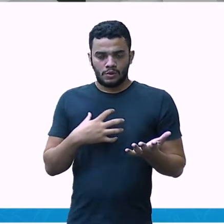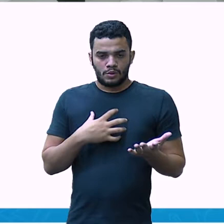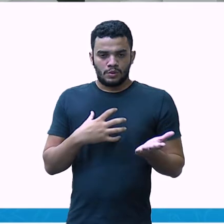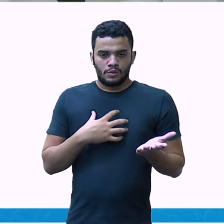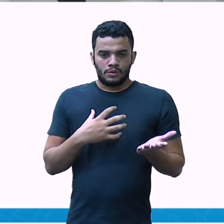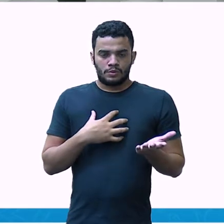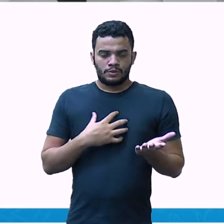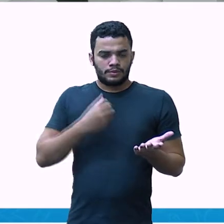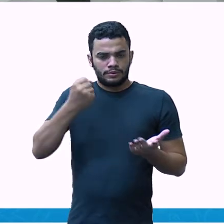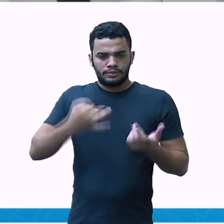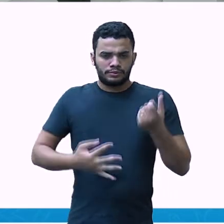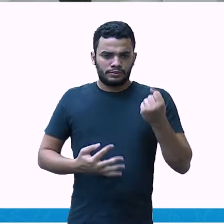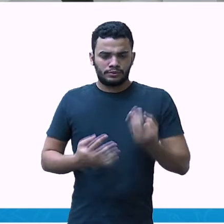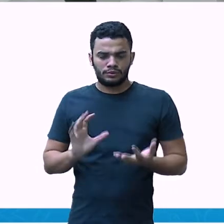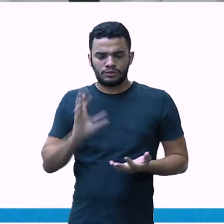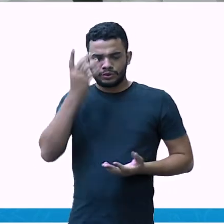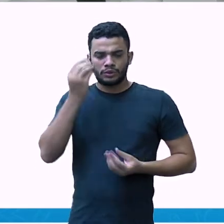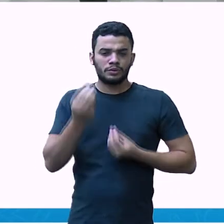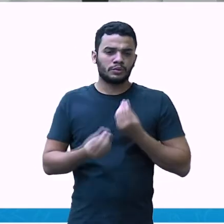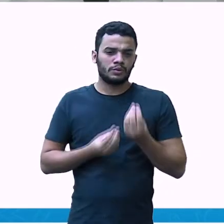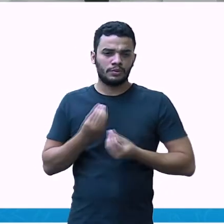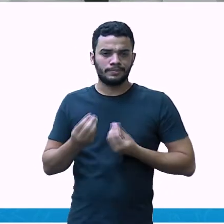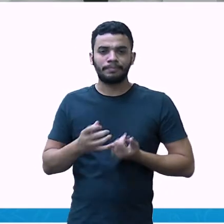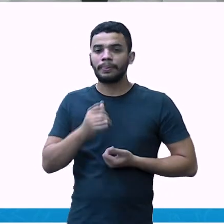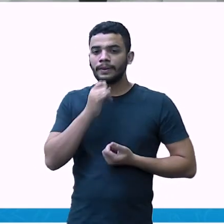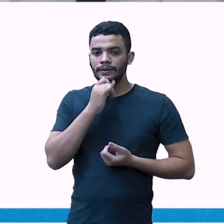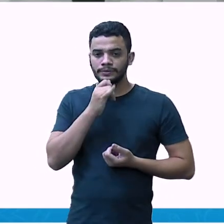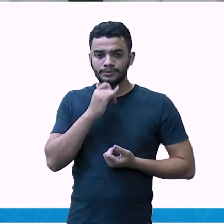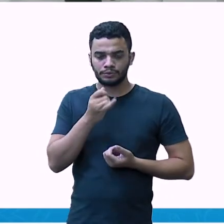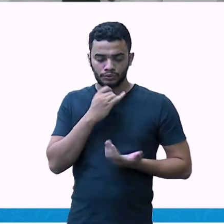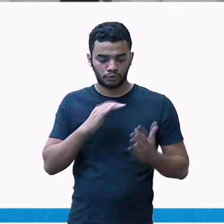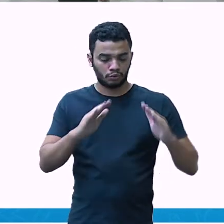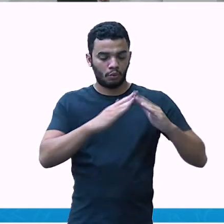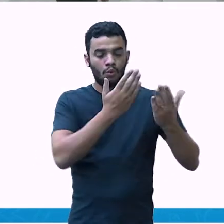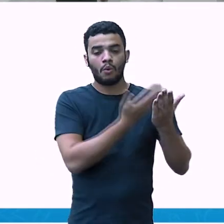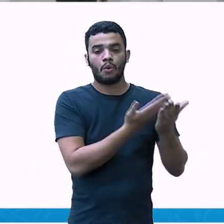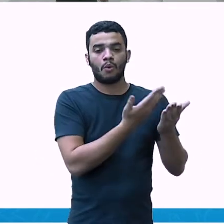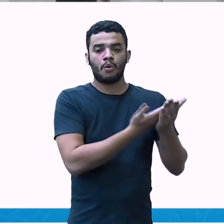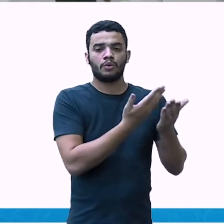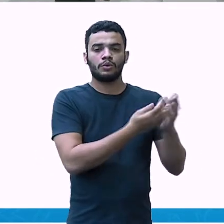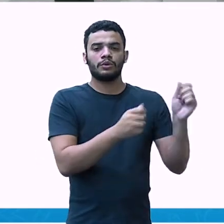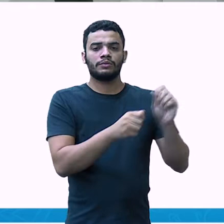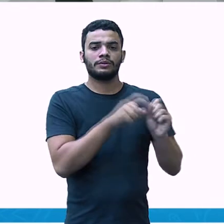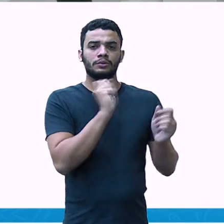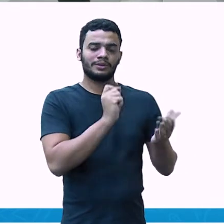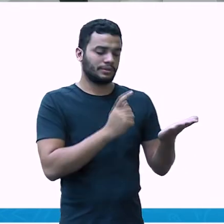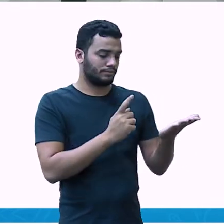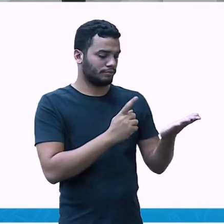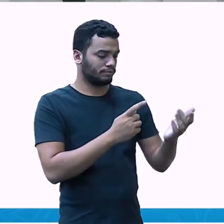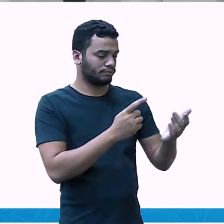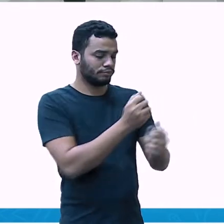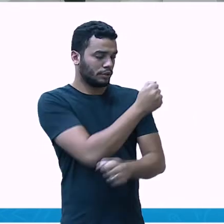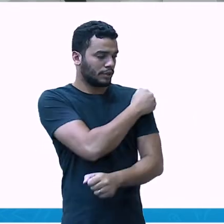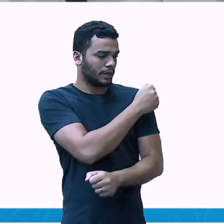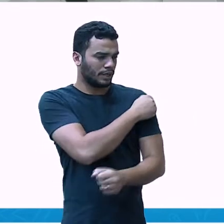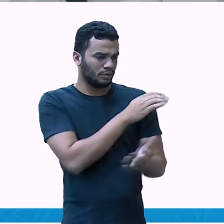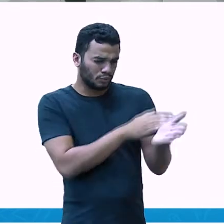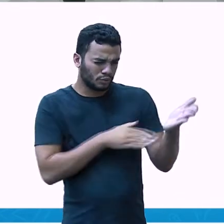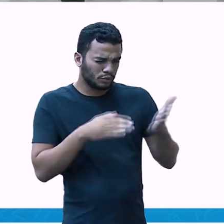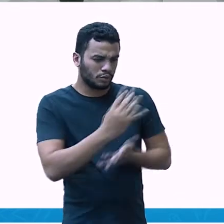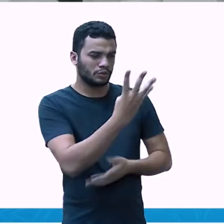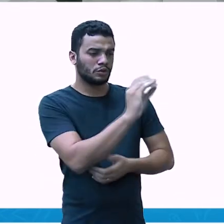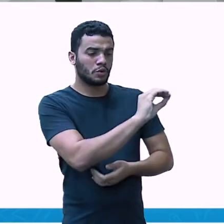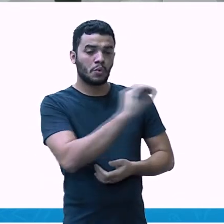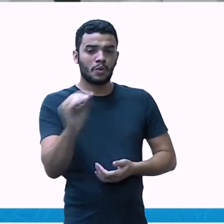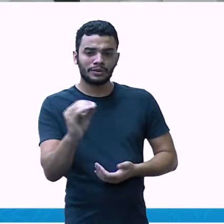exemplo. Uma escola realizou uma pesquisa com seus 400 alunos do ensino médio sobre